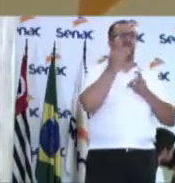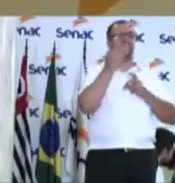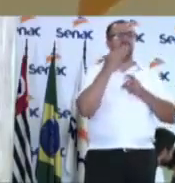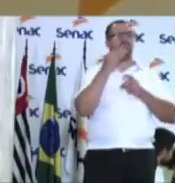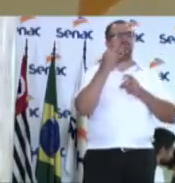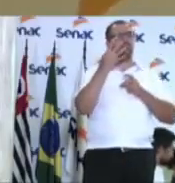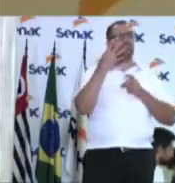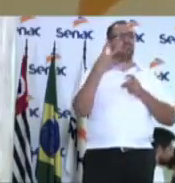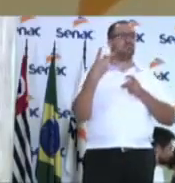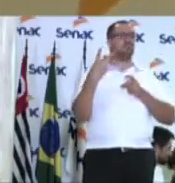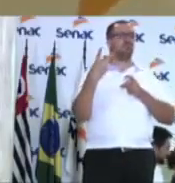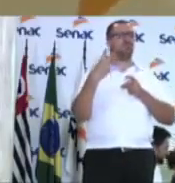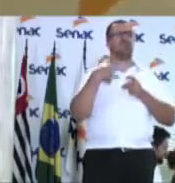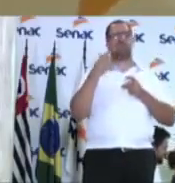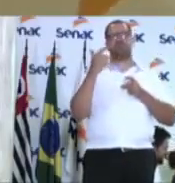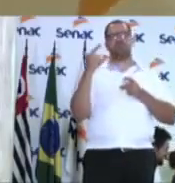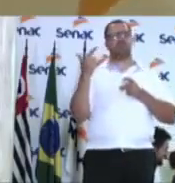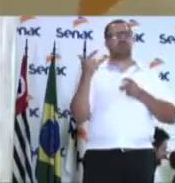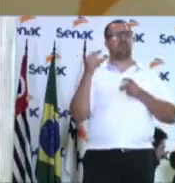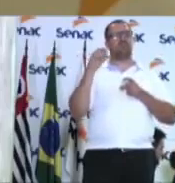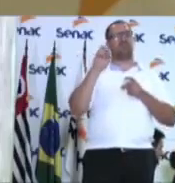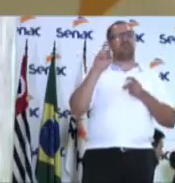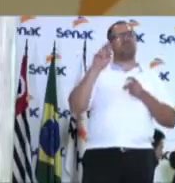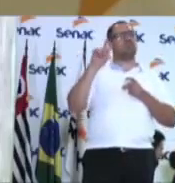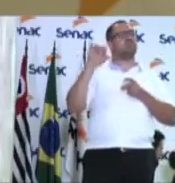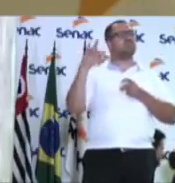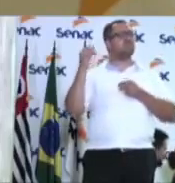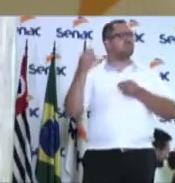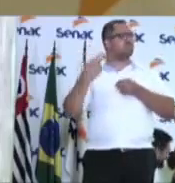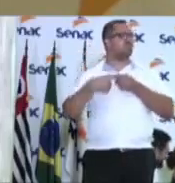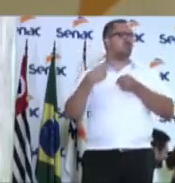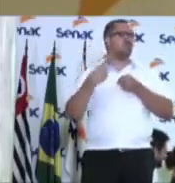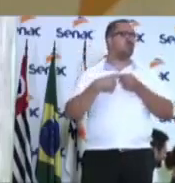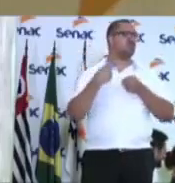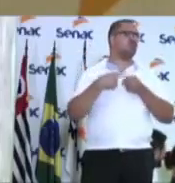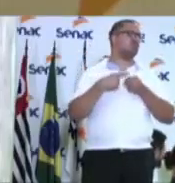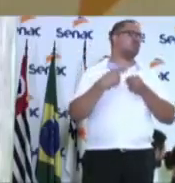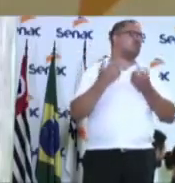tamanho 42, não tinha 42 e o cara... E é isso. Então, assim, também